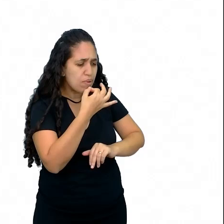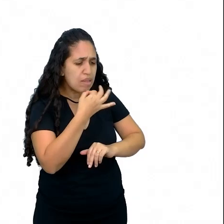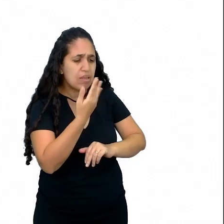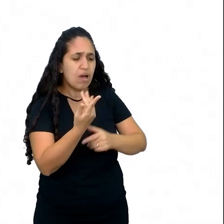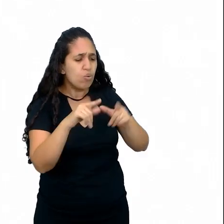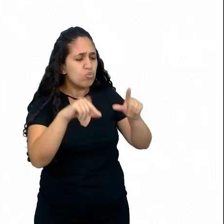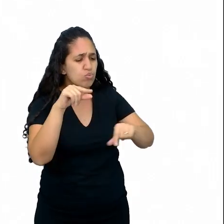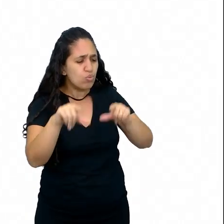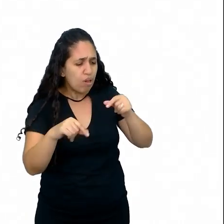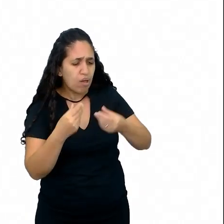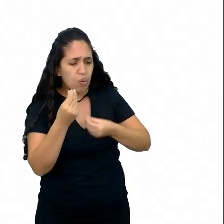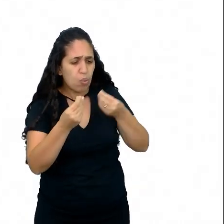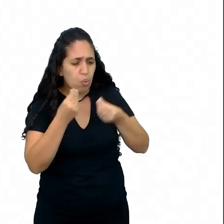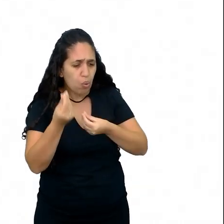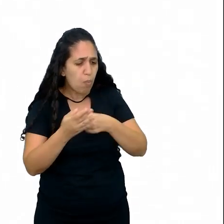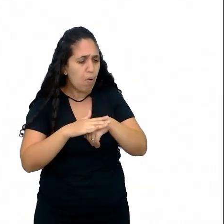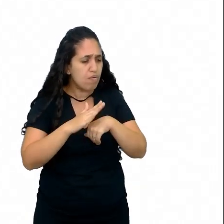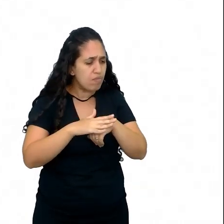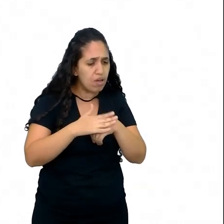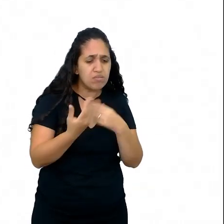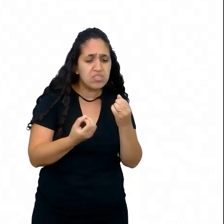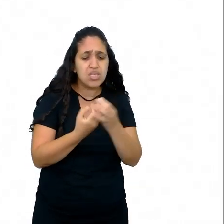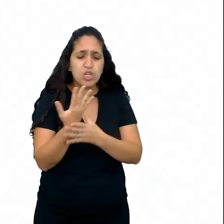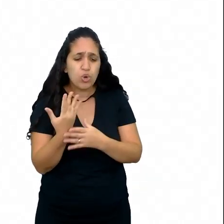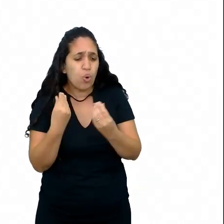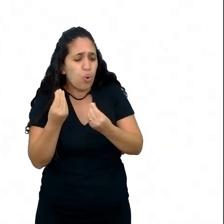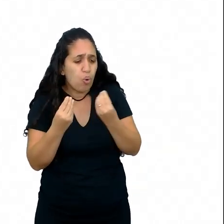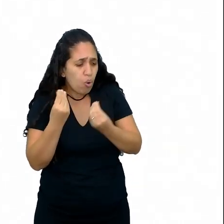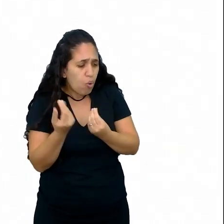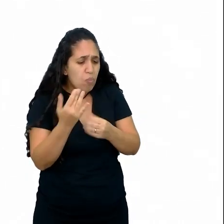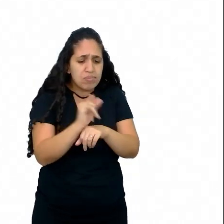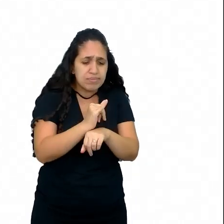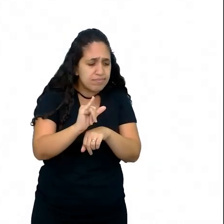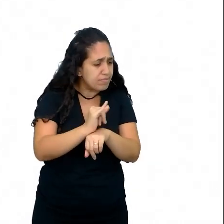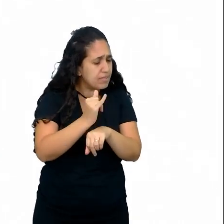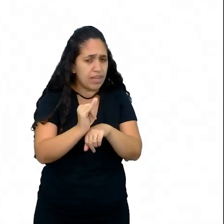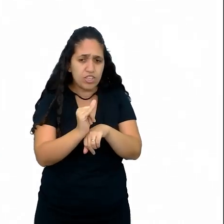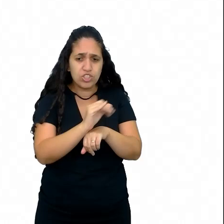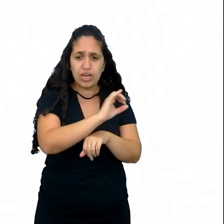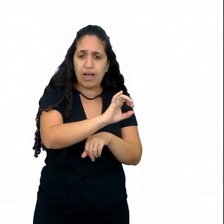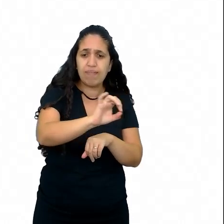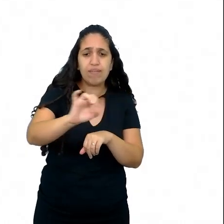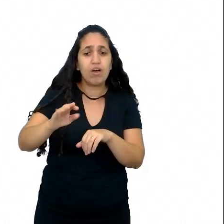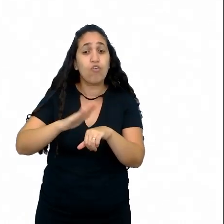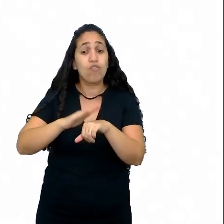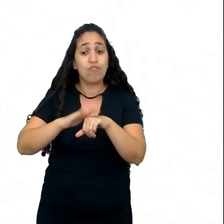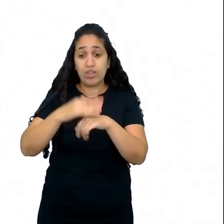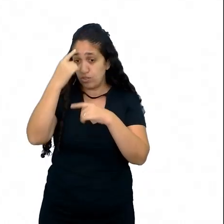escolheu, como que funcionou, por que ele viu aquilo, quais são as estratégias, o que cada um fez, as